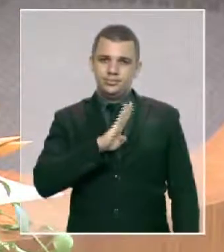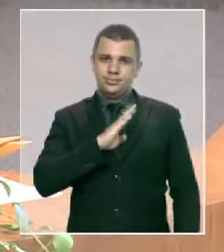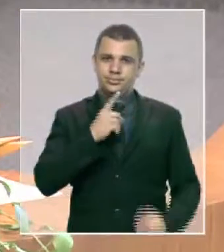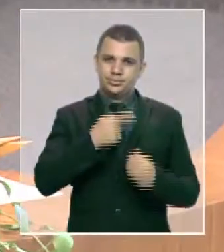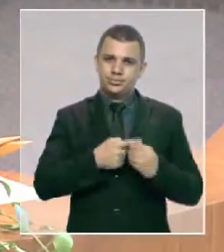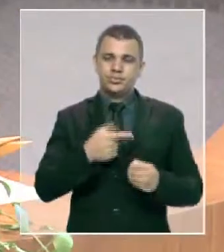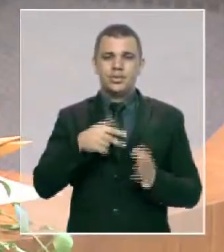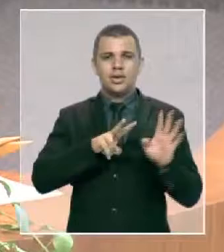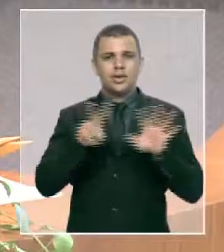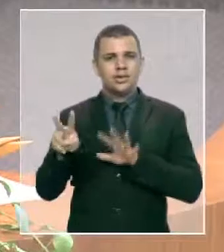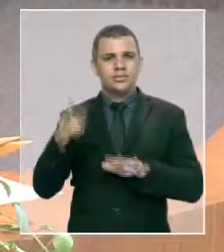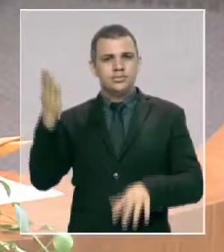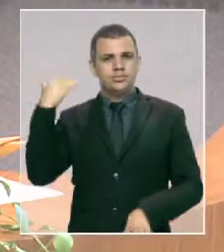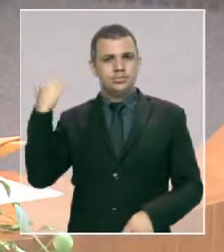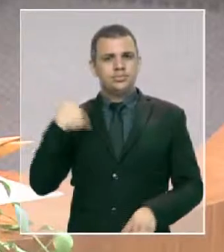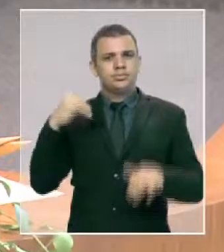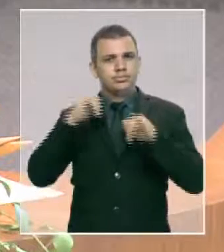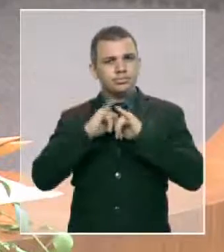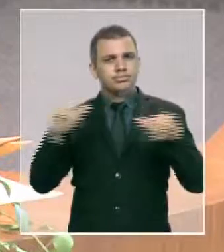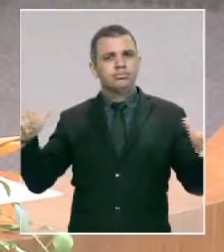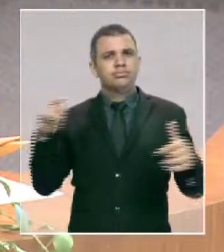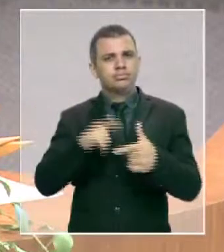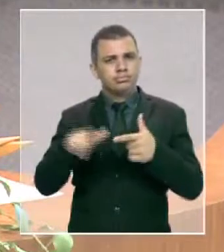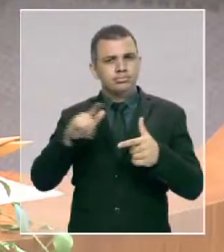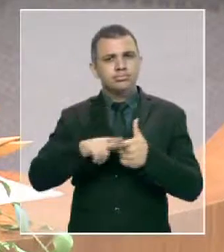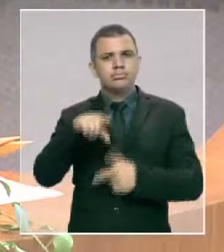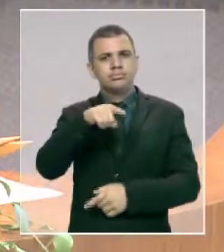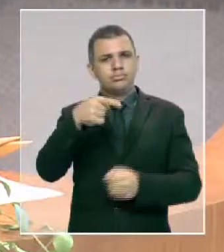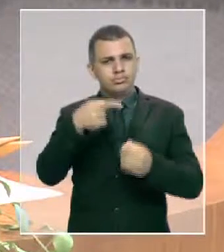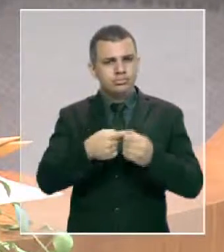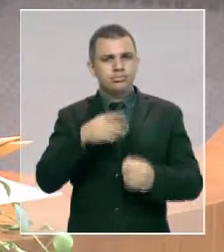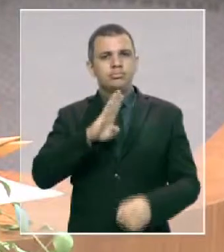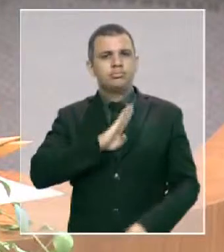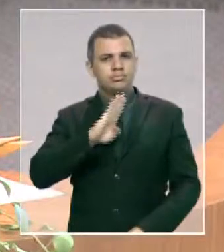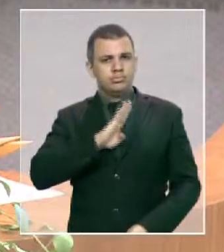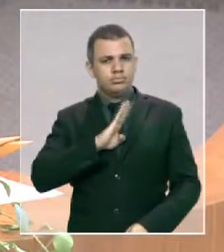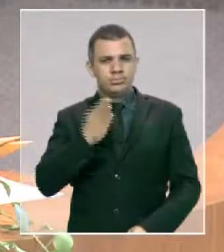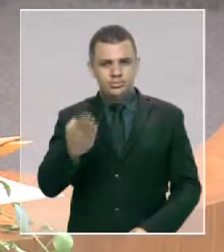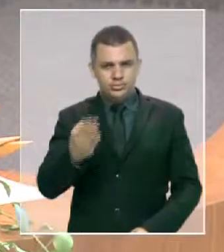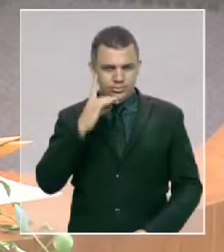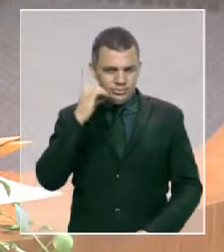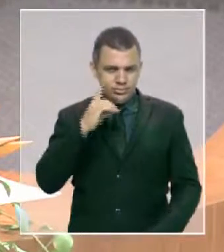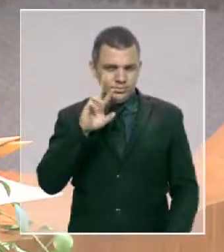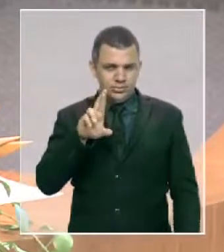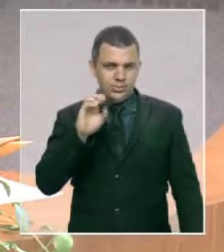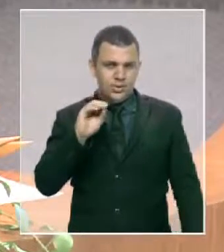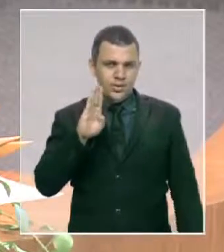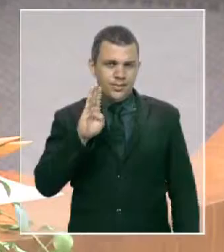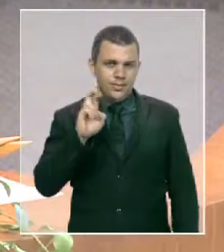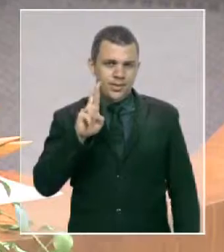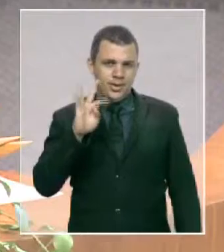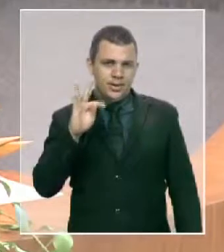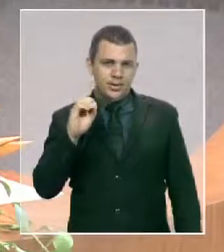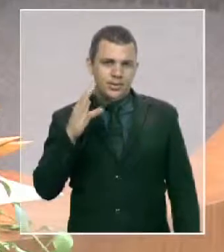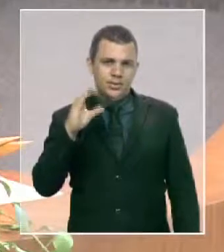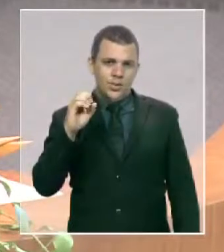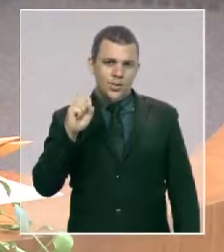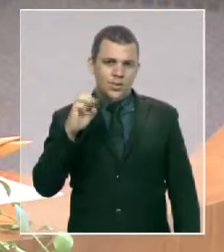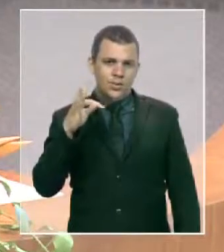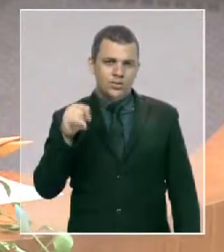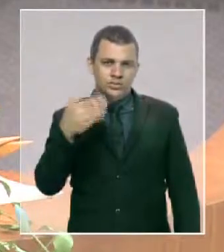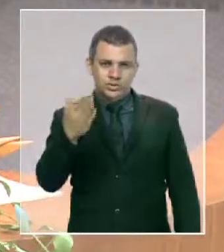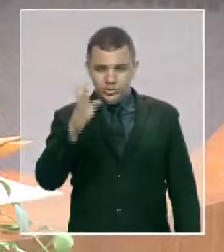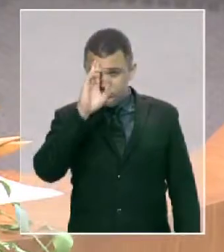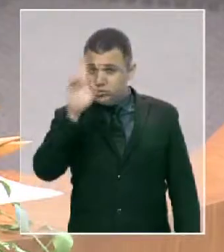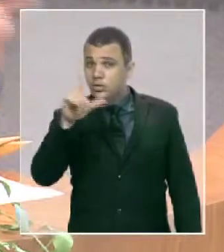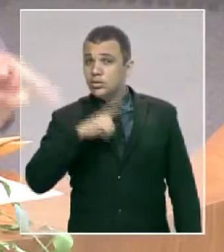cidade de Bacabal. Vossa Excelência, que tem uma expressiva votação na cidade de Bacabal, tem uma atenção, uma sensibilidade, um olhar